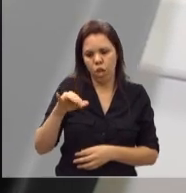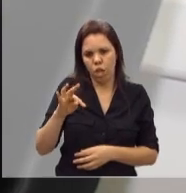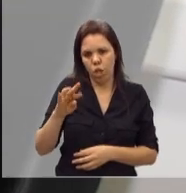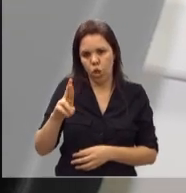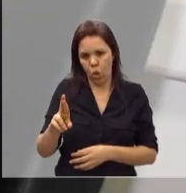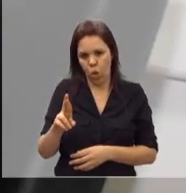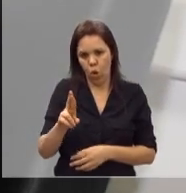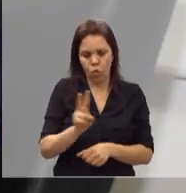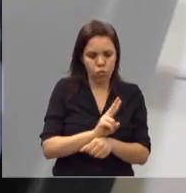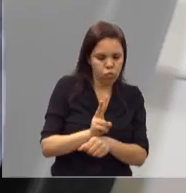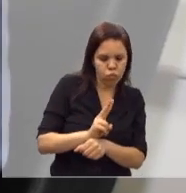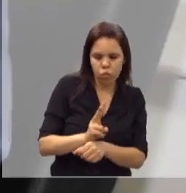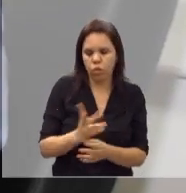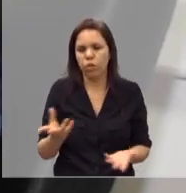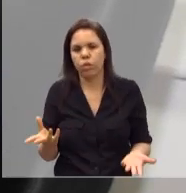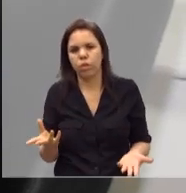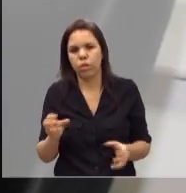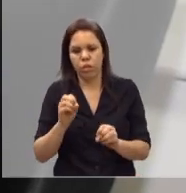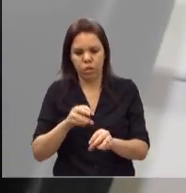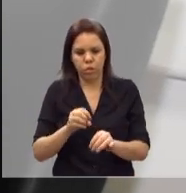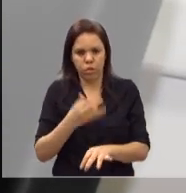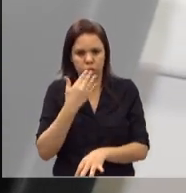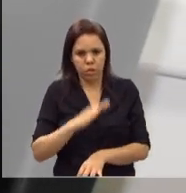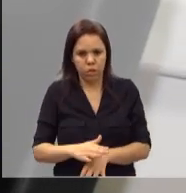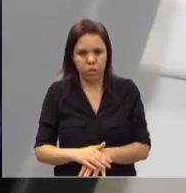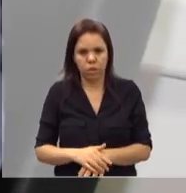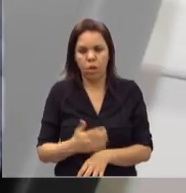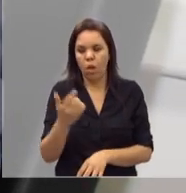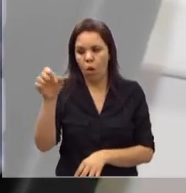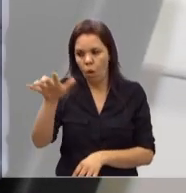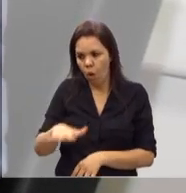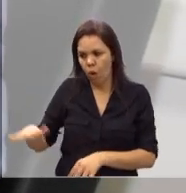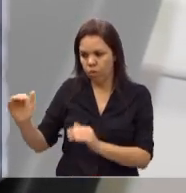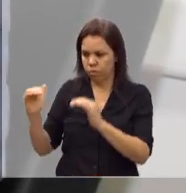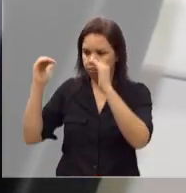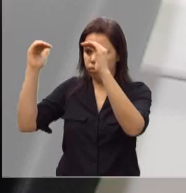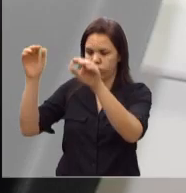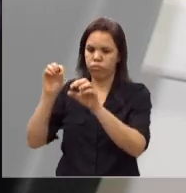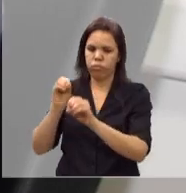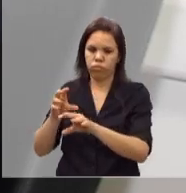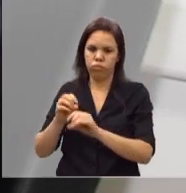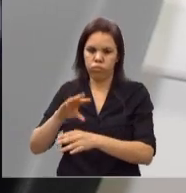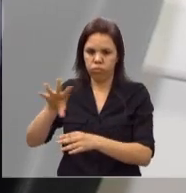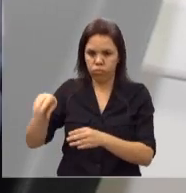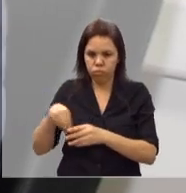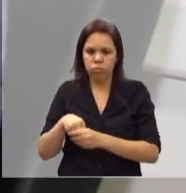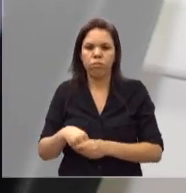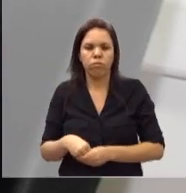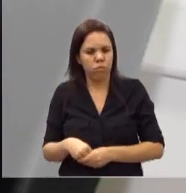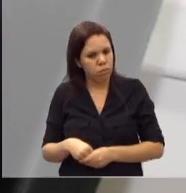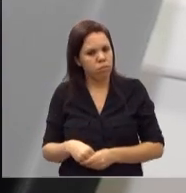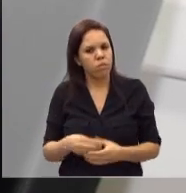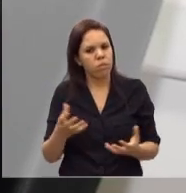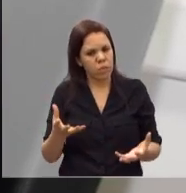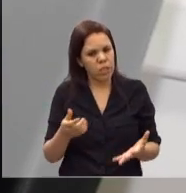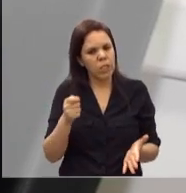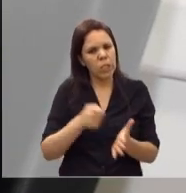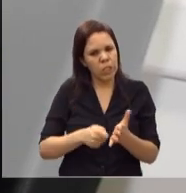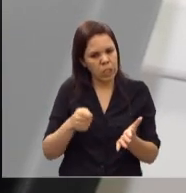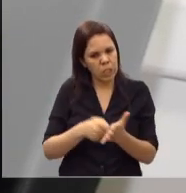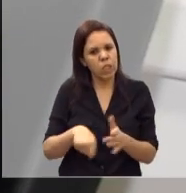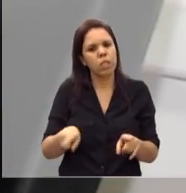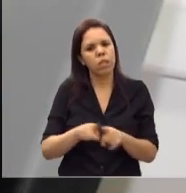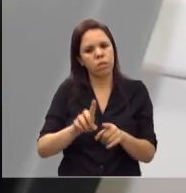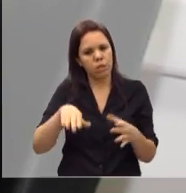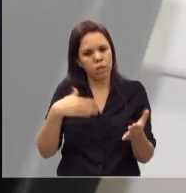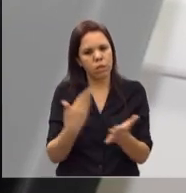estão colocados como monitores, mas numa outra área. A gente quer incluí-los no setor da educação. Quero ver se eu batalho também